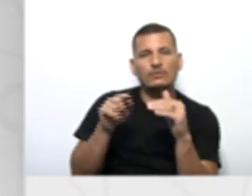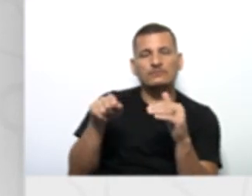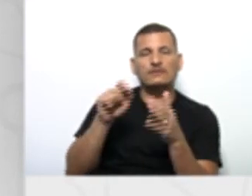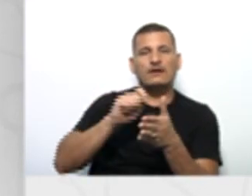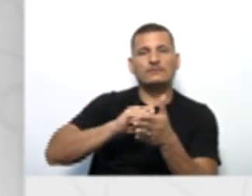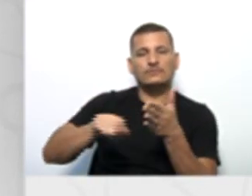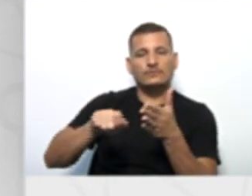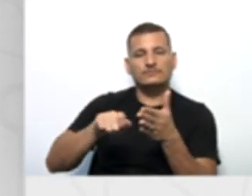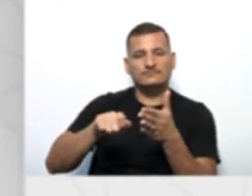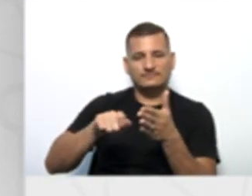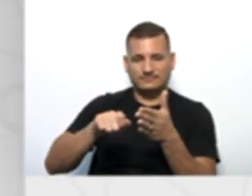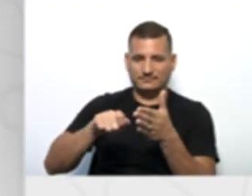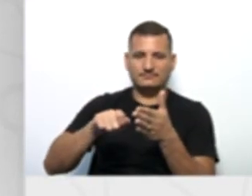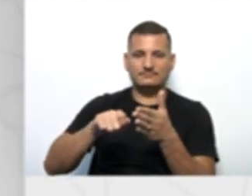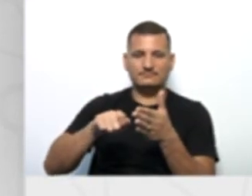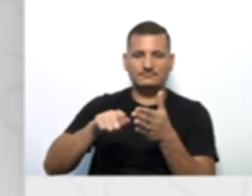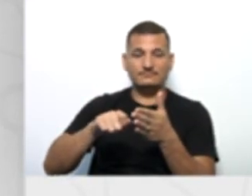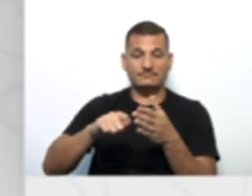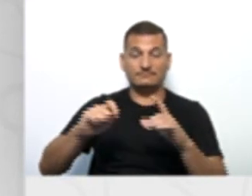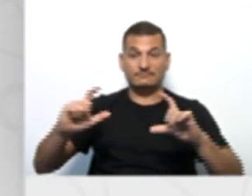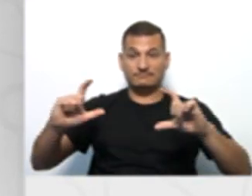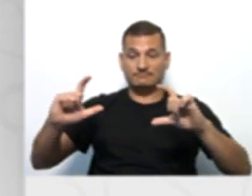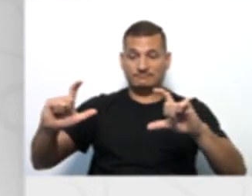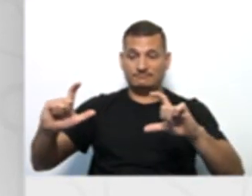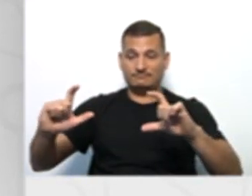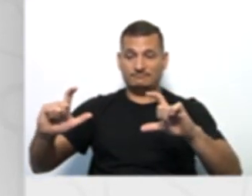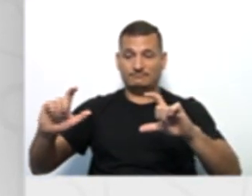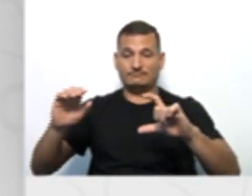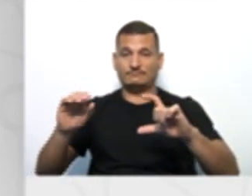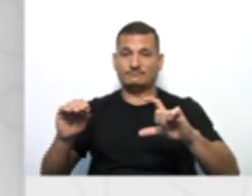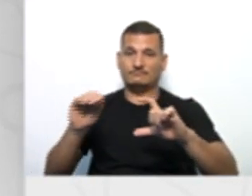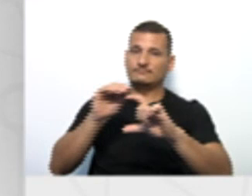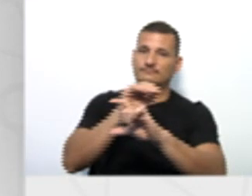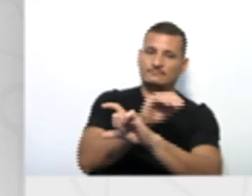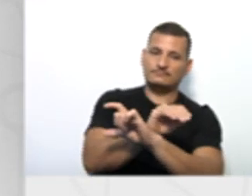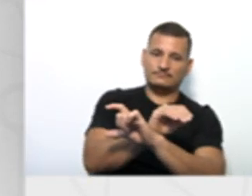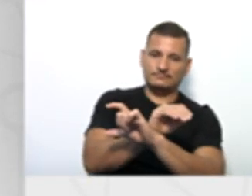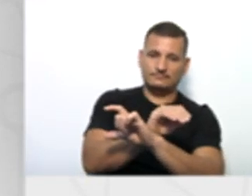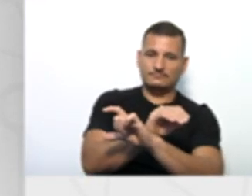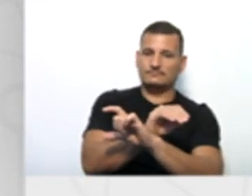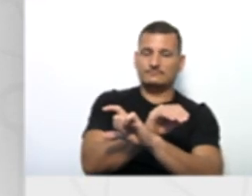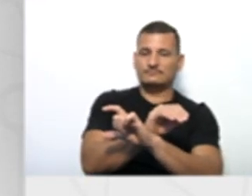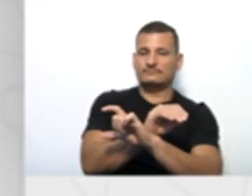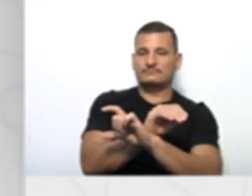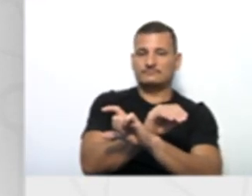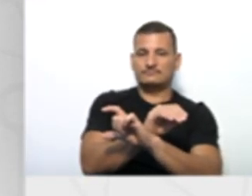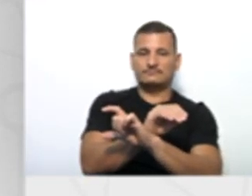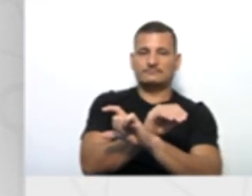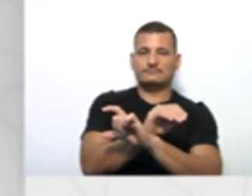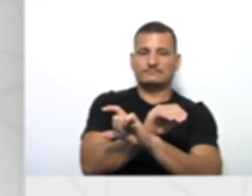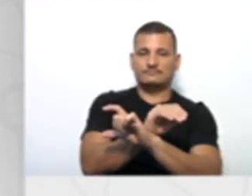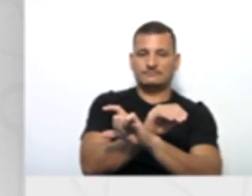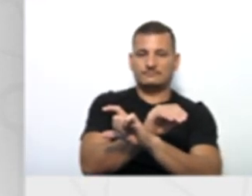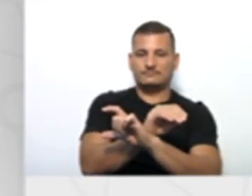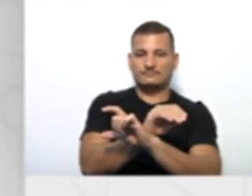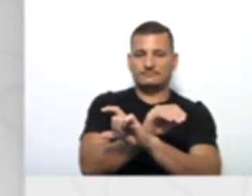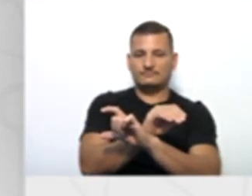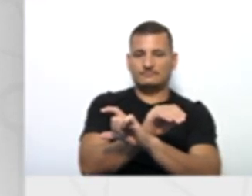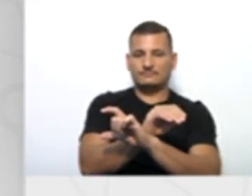eu tiro o autor de dentro do parênteses, ele fica próximo de mim. Então, o nome vai ficar só com a primeira